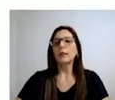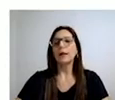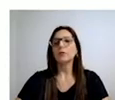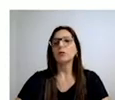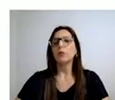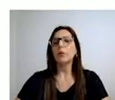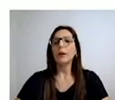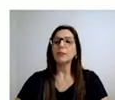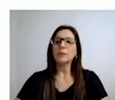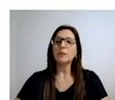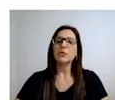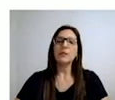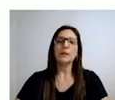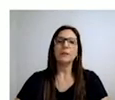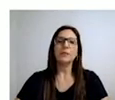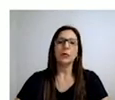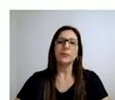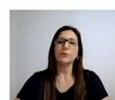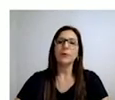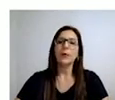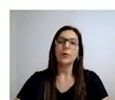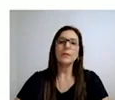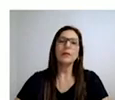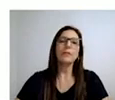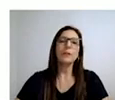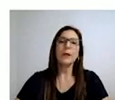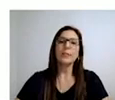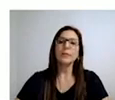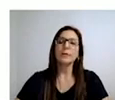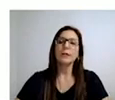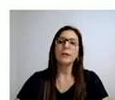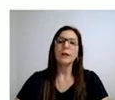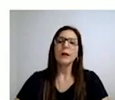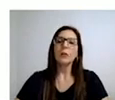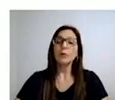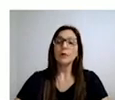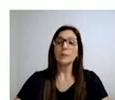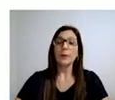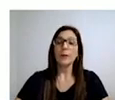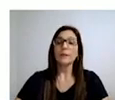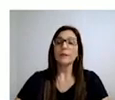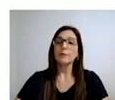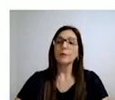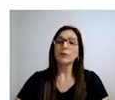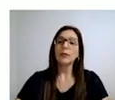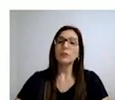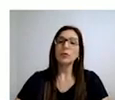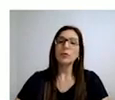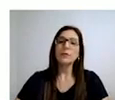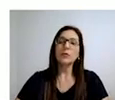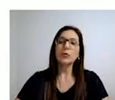considerados como a parte masculina da flor. Observe a imagem. Algumas espécies, elas possuem as